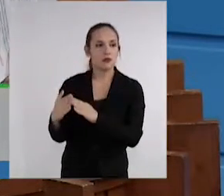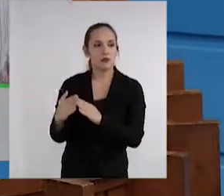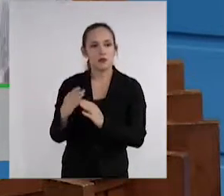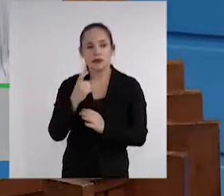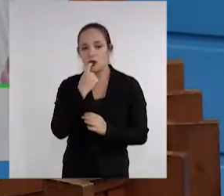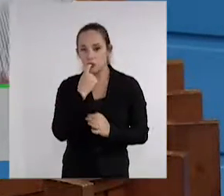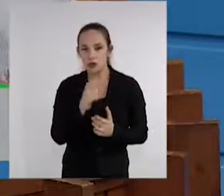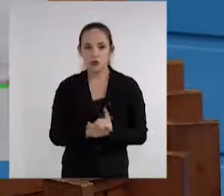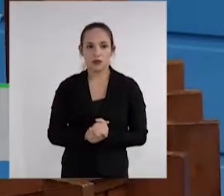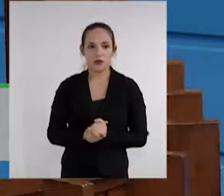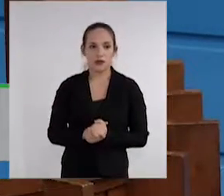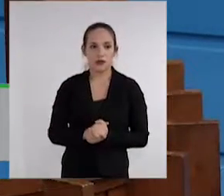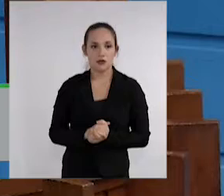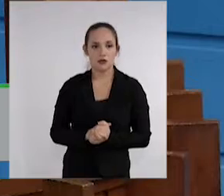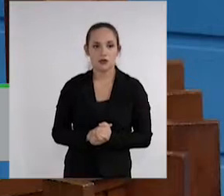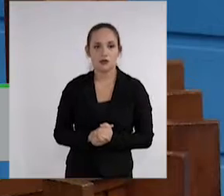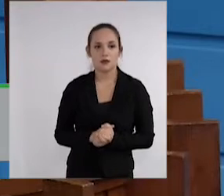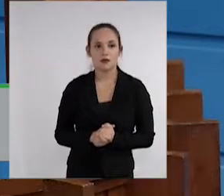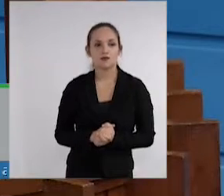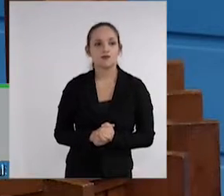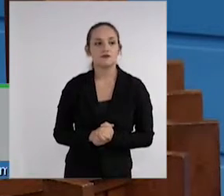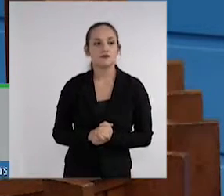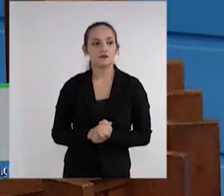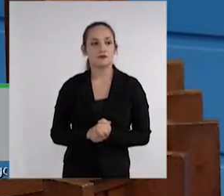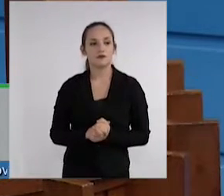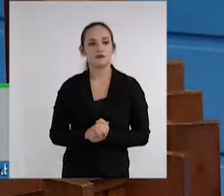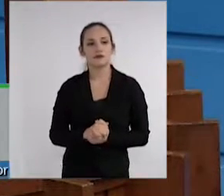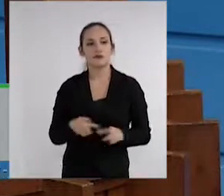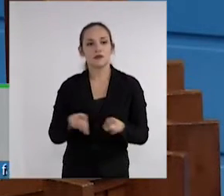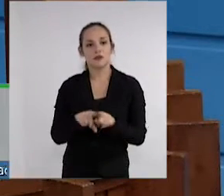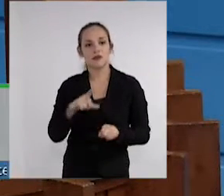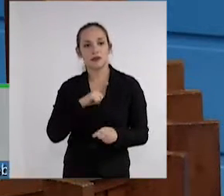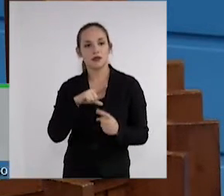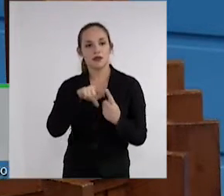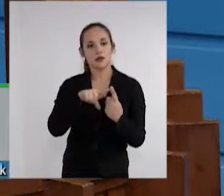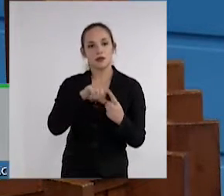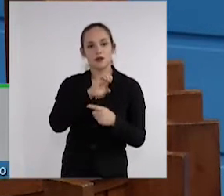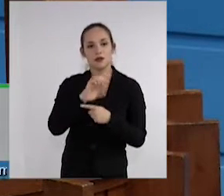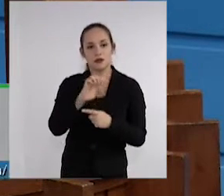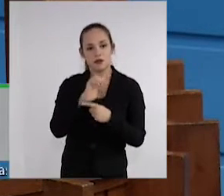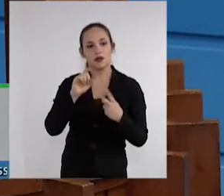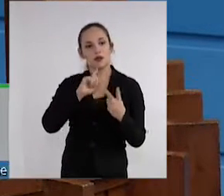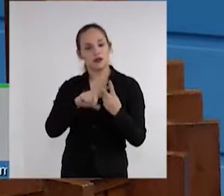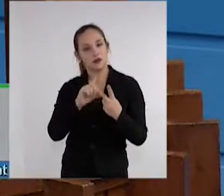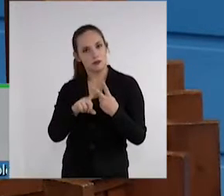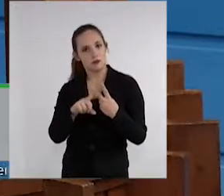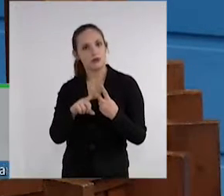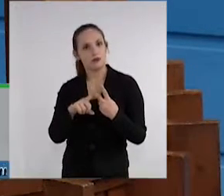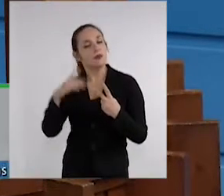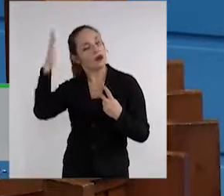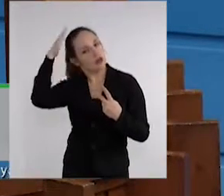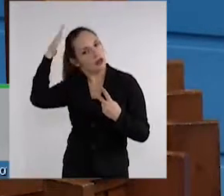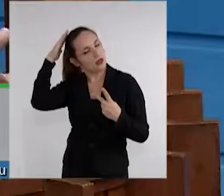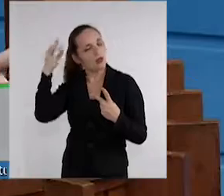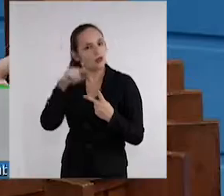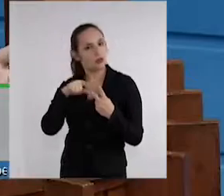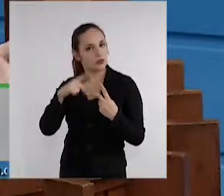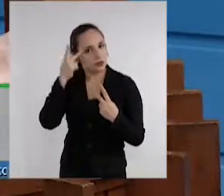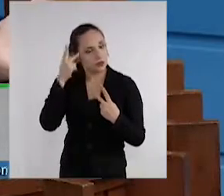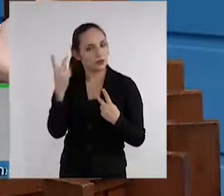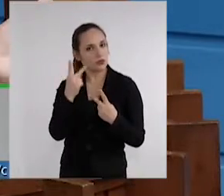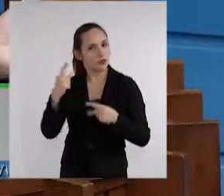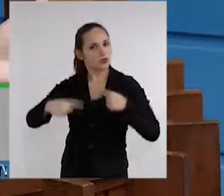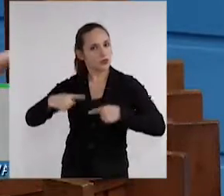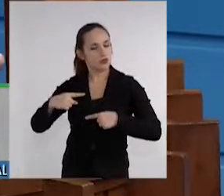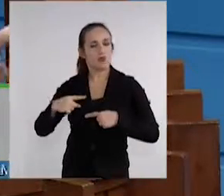Paraná, ela pega exatamente os 3 estados. Os 2 estados estão na nossa frente discutindo essa questão com uma ampla profundidade e nós não